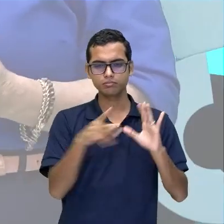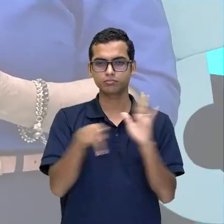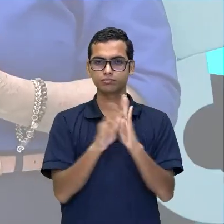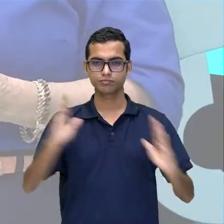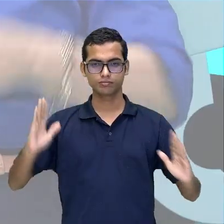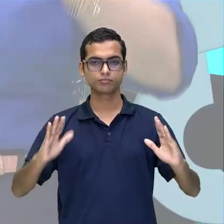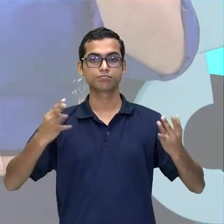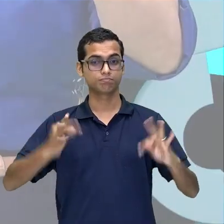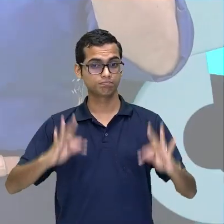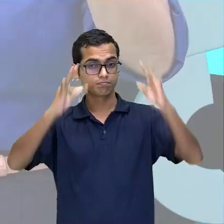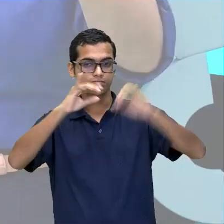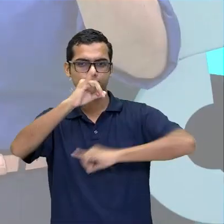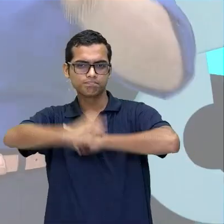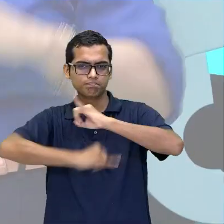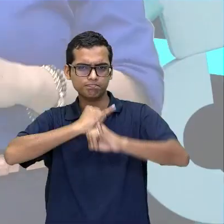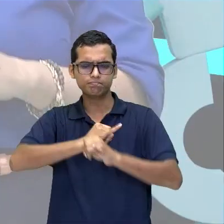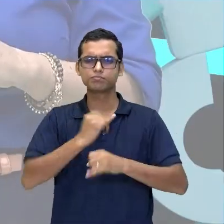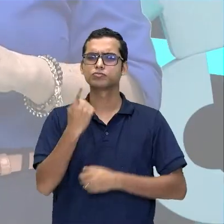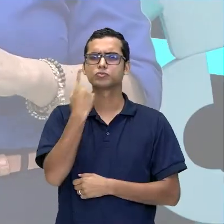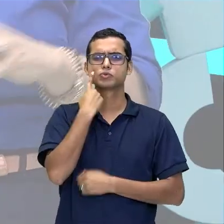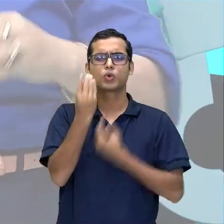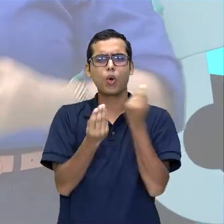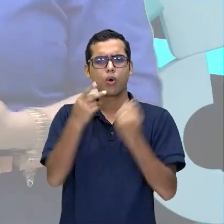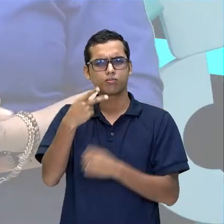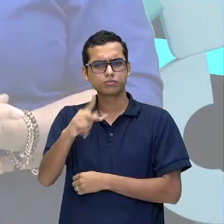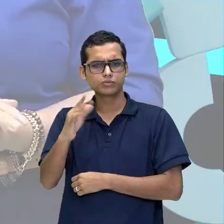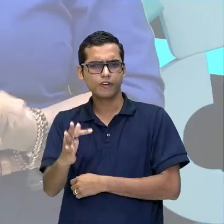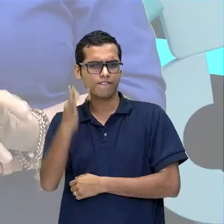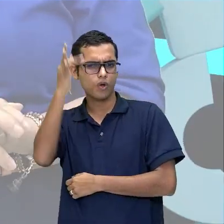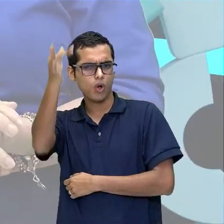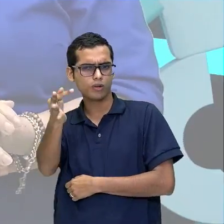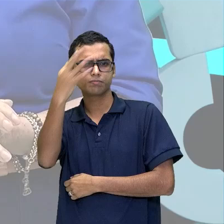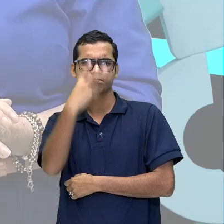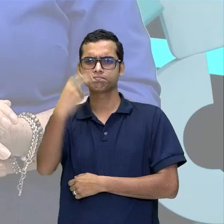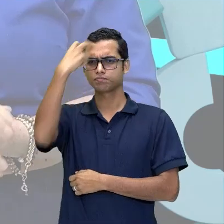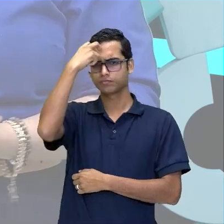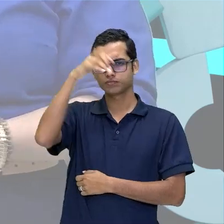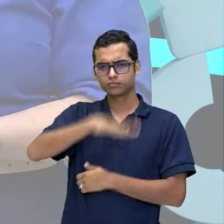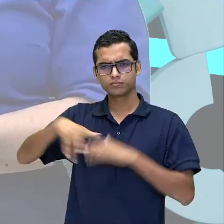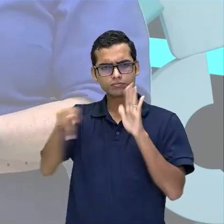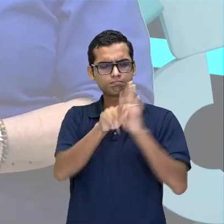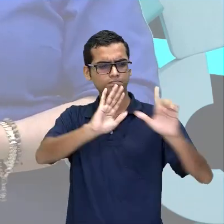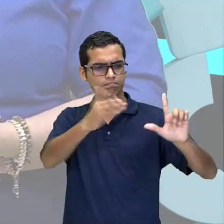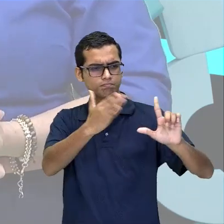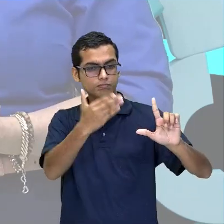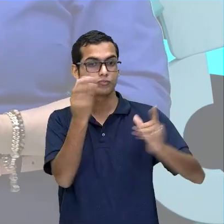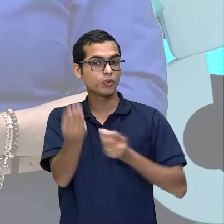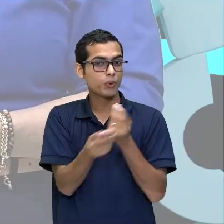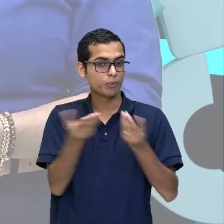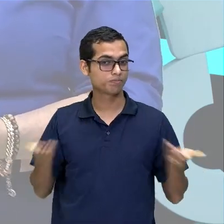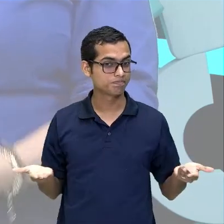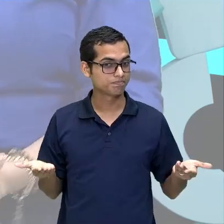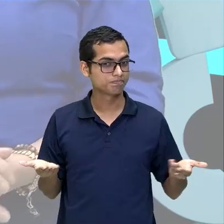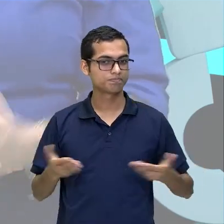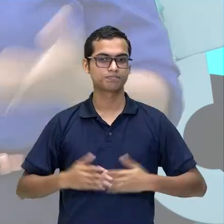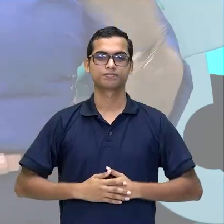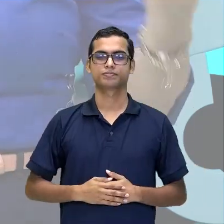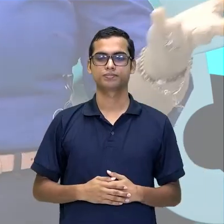para vocês, como é que vocês enxergam o seu futuro na cultura hipermediática? Ok.